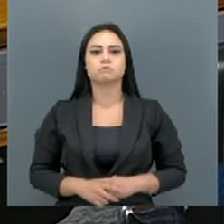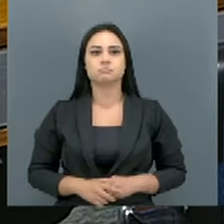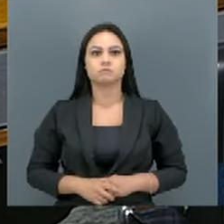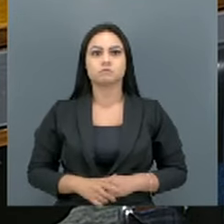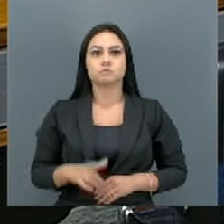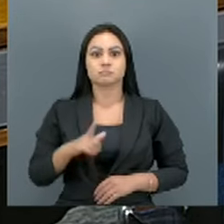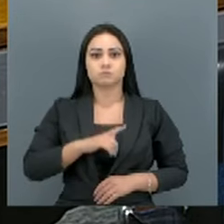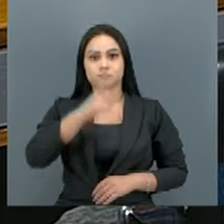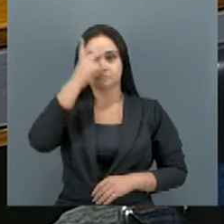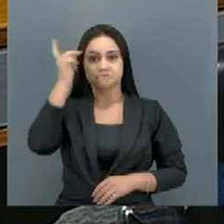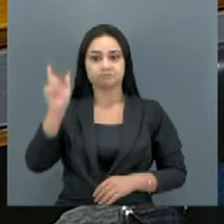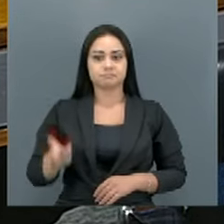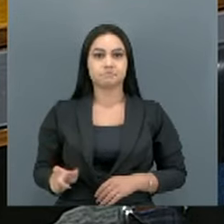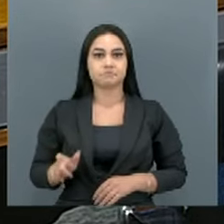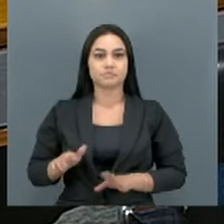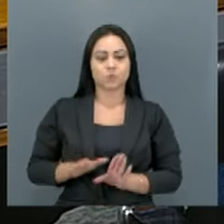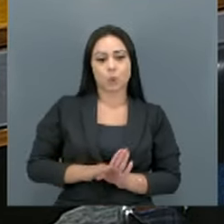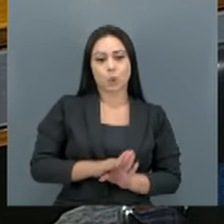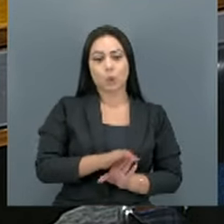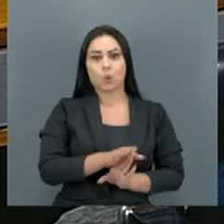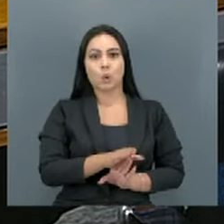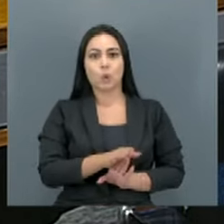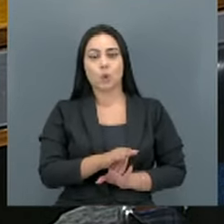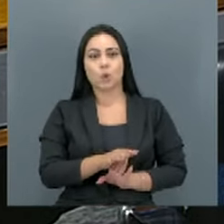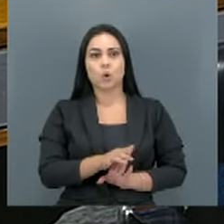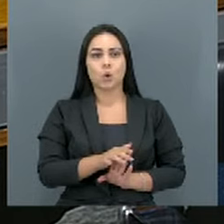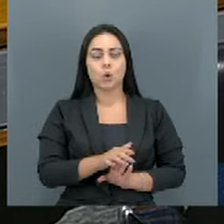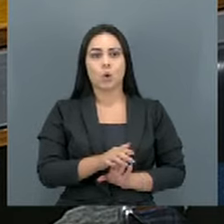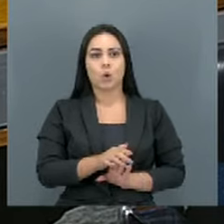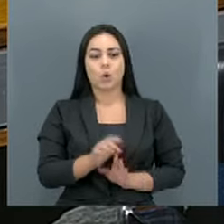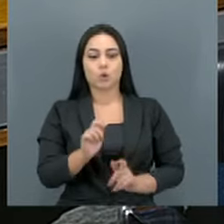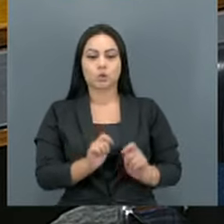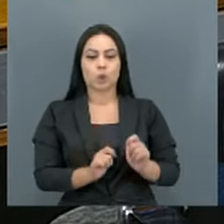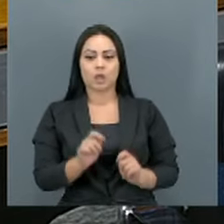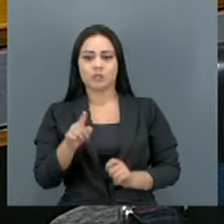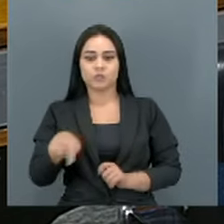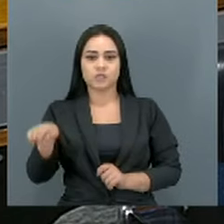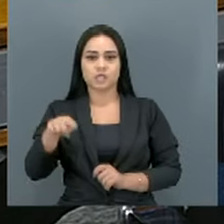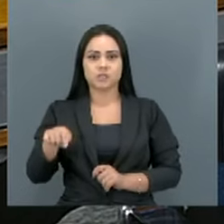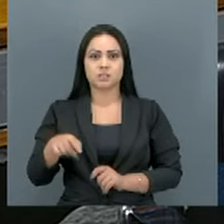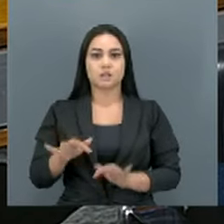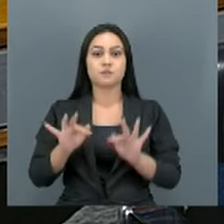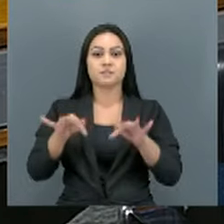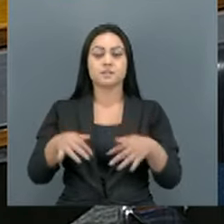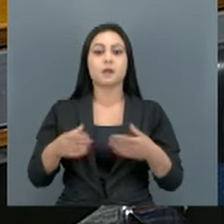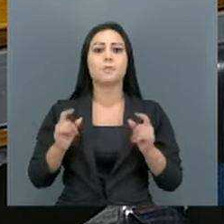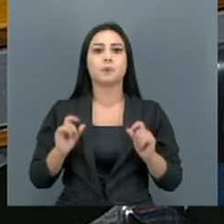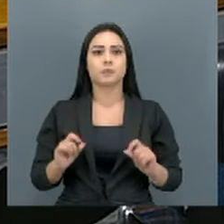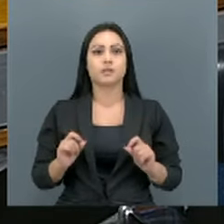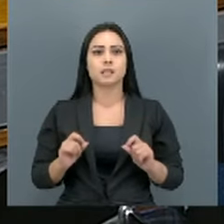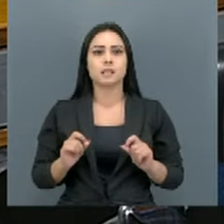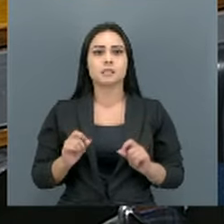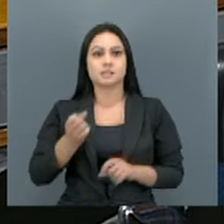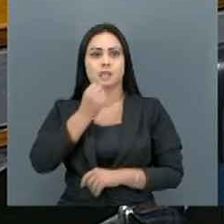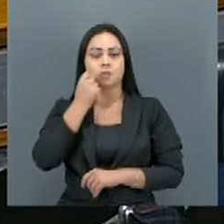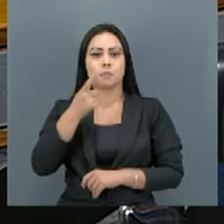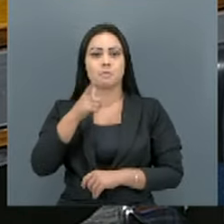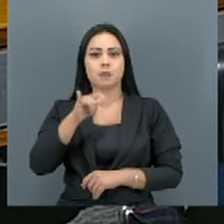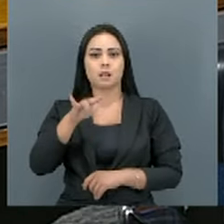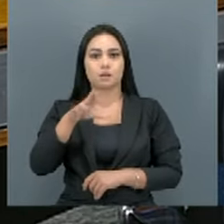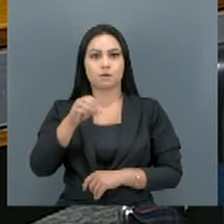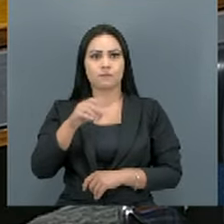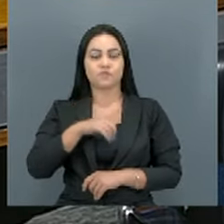uma pessoa tutelando vocês, um órgão tutelando vocês. E no final, senador Plínio, já que vai ter outra rodada,